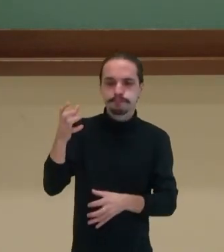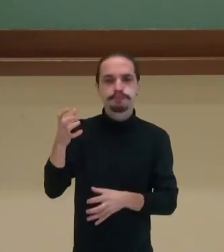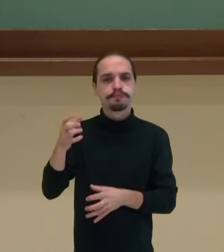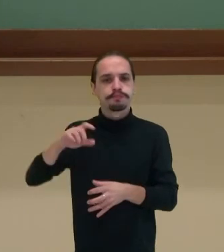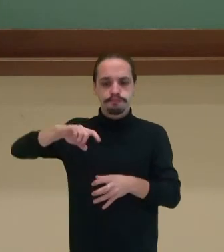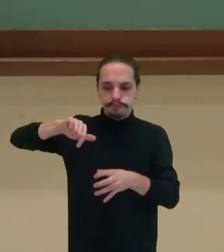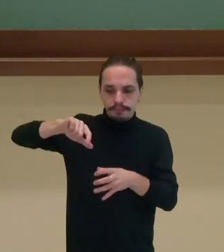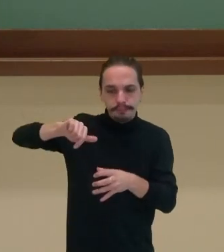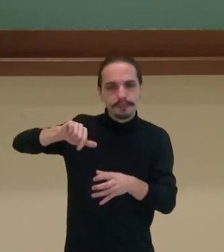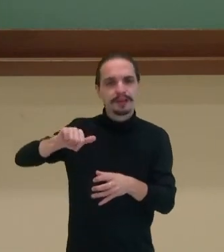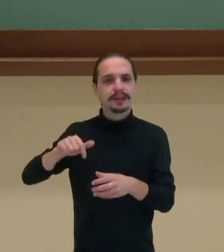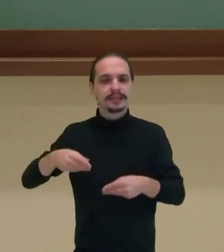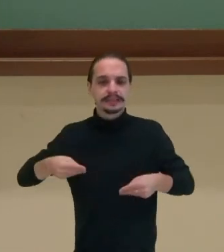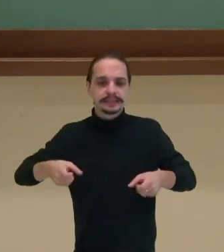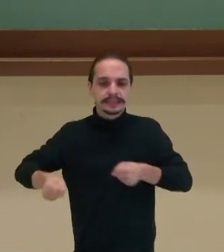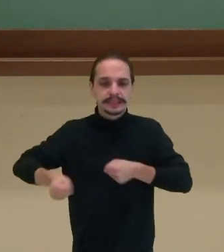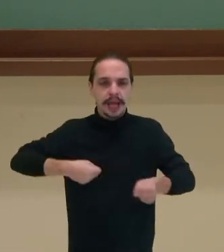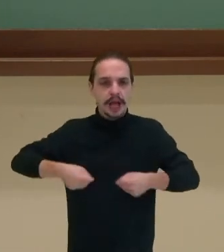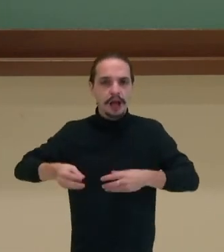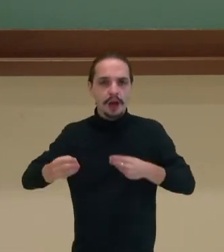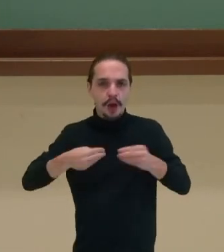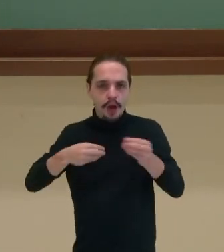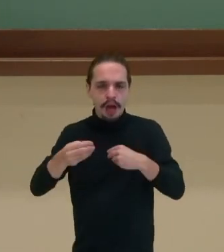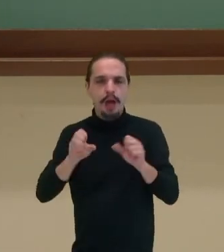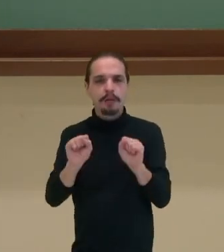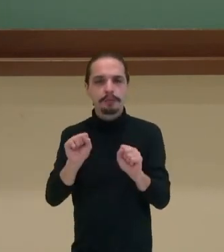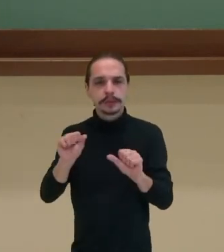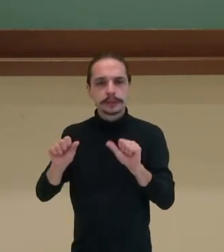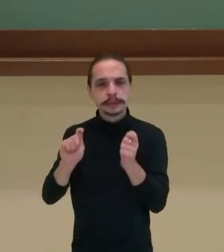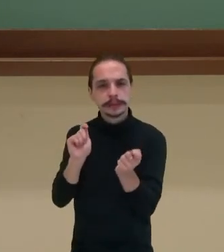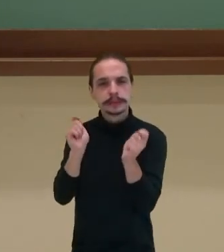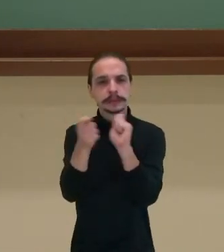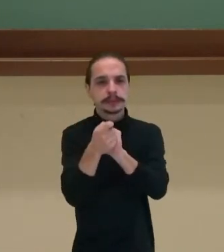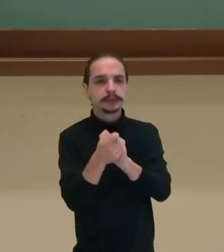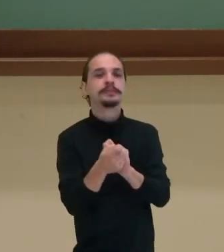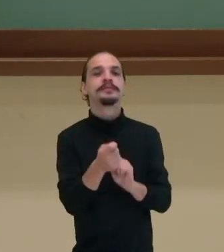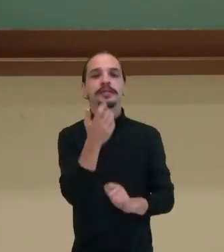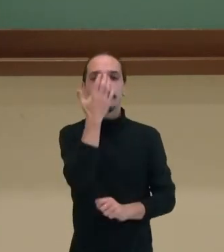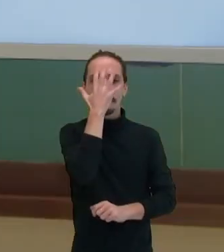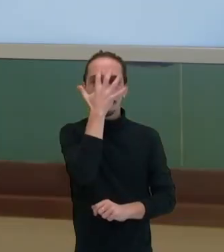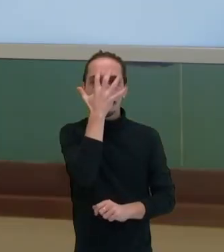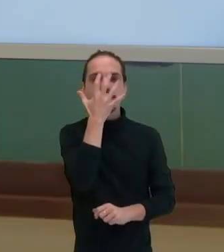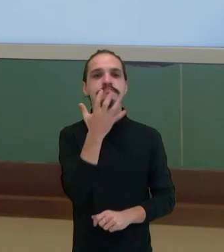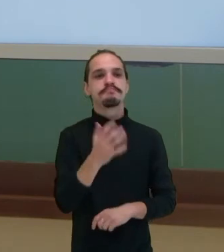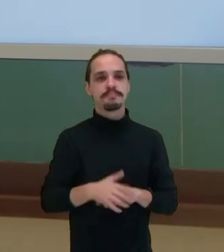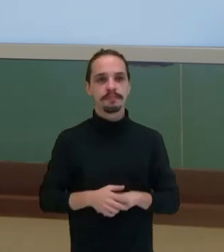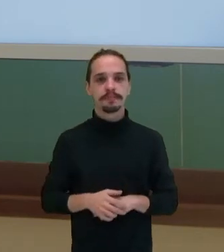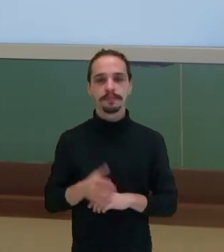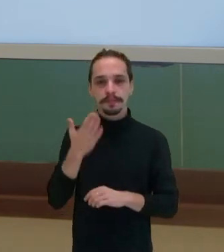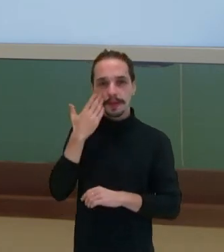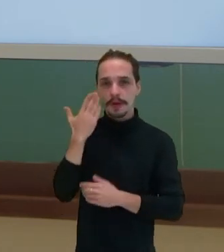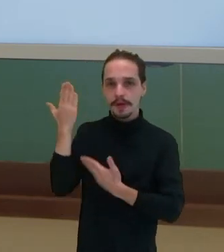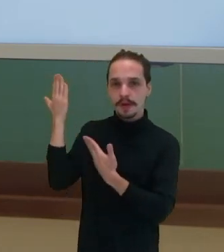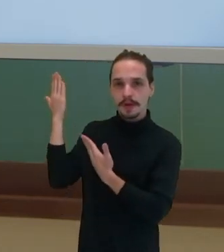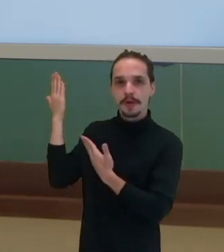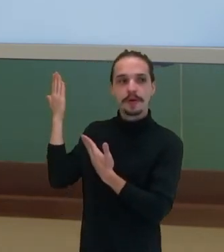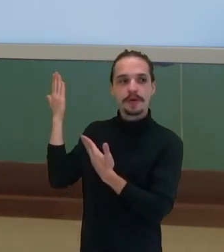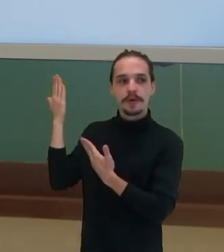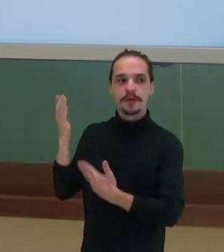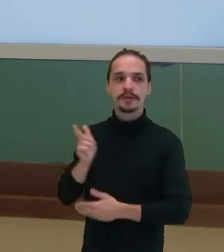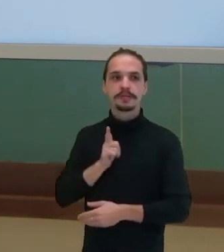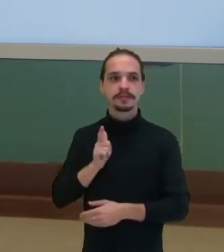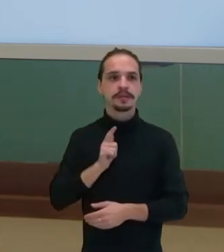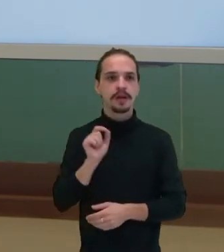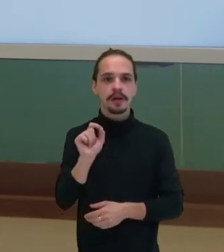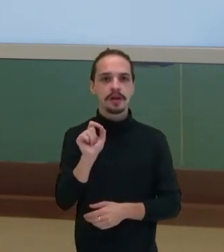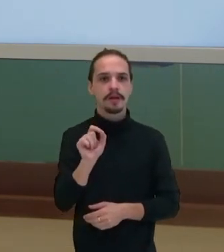você tem aí na sua casa e transformar numa máscara aí teatral, né? Olha só, aqui do ladinho nessa imagem, a gente tem, né,